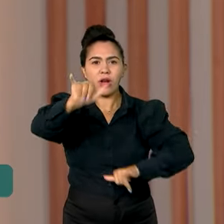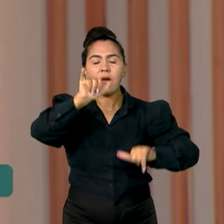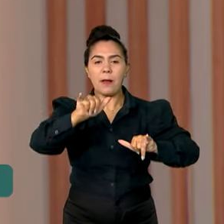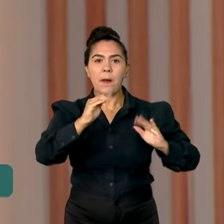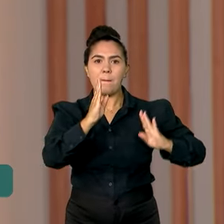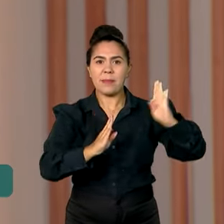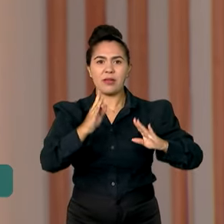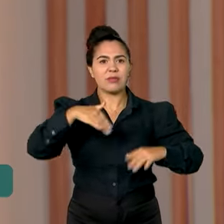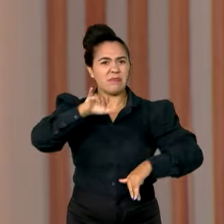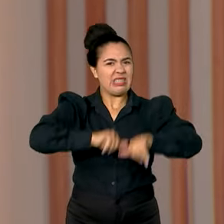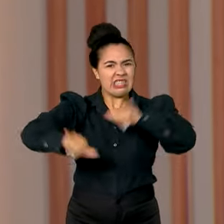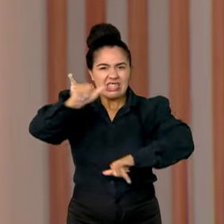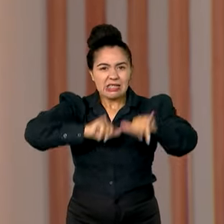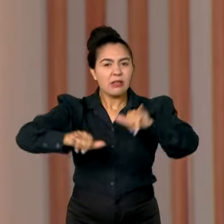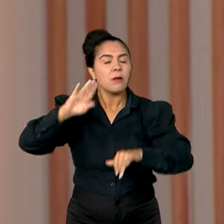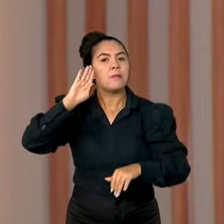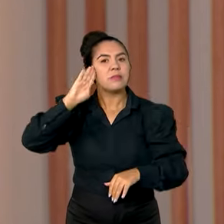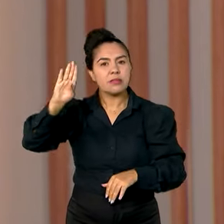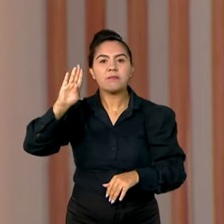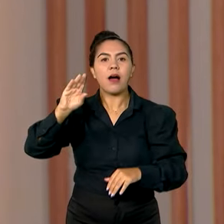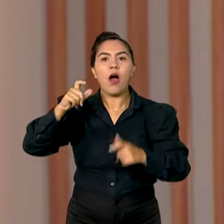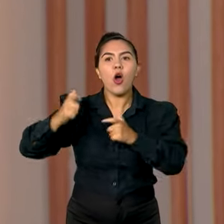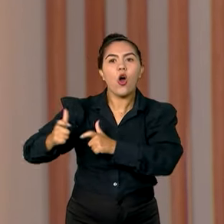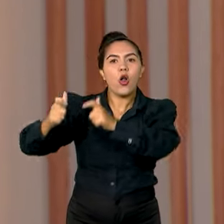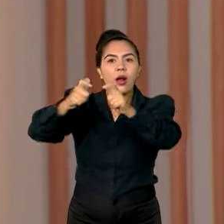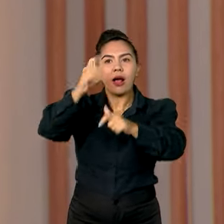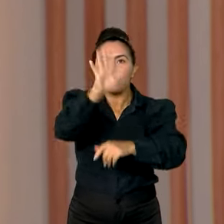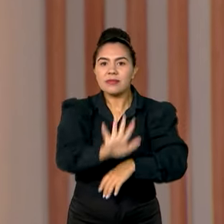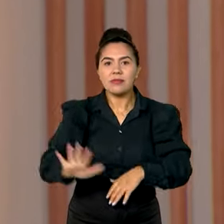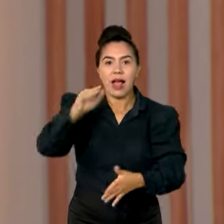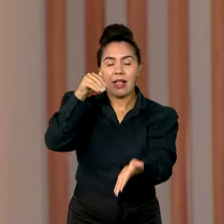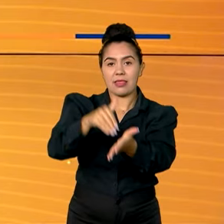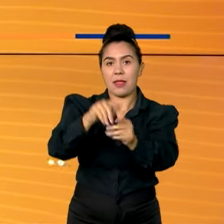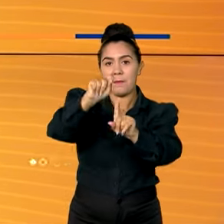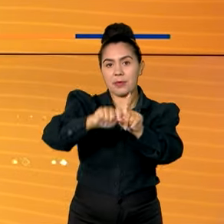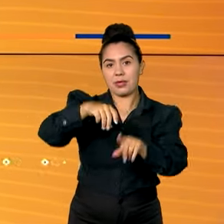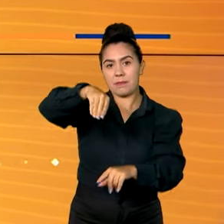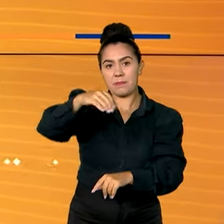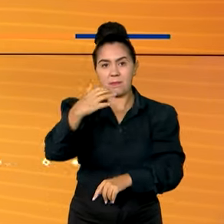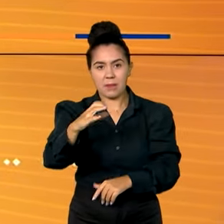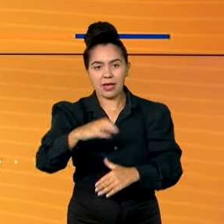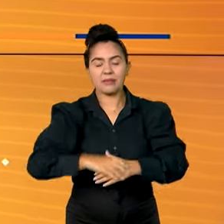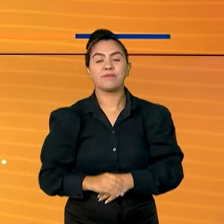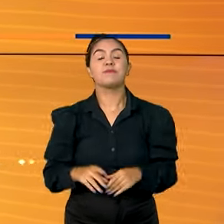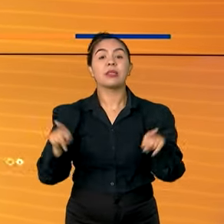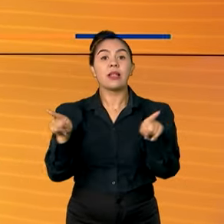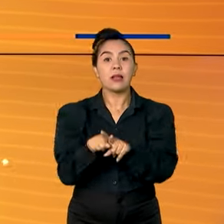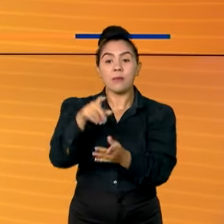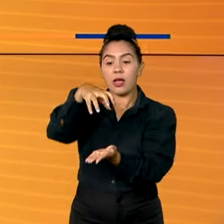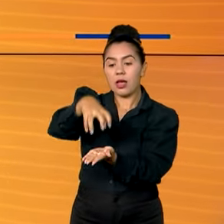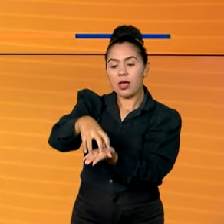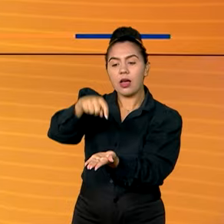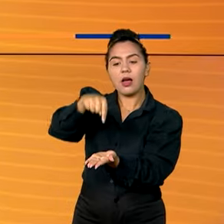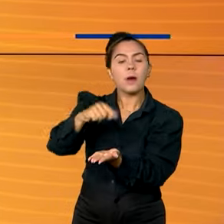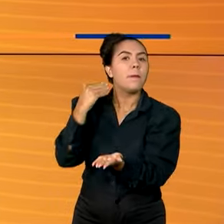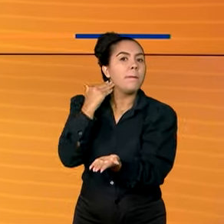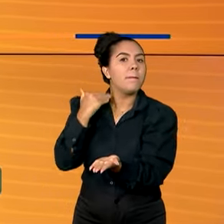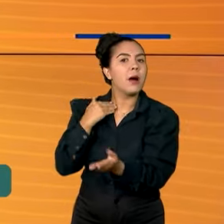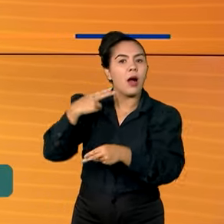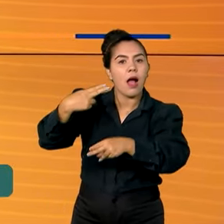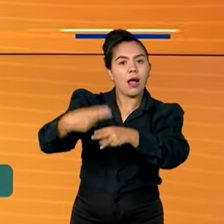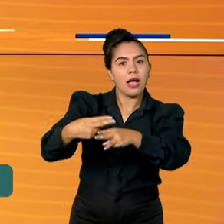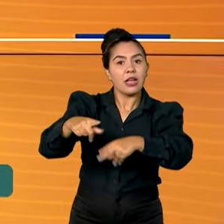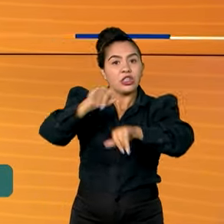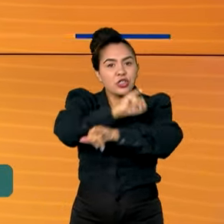os turistas aos principais destinos nacionais até março. E a Caixa divulgou o resultado da seleção